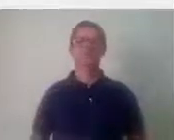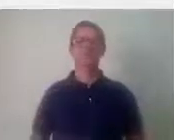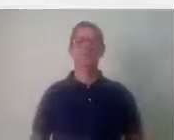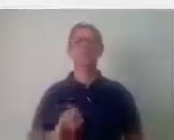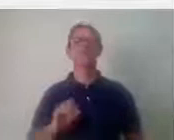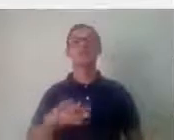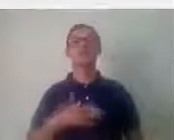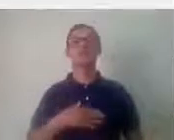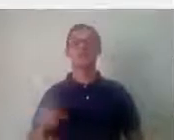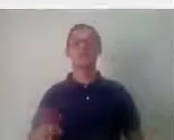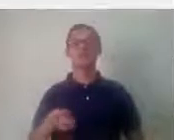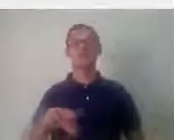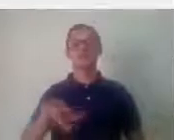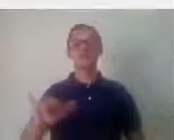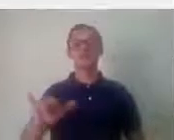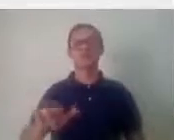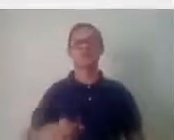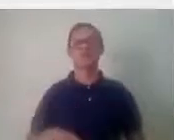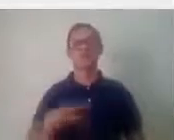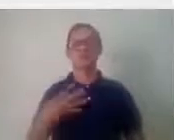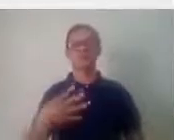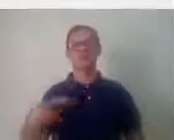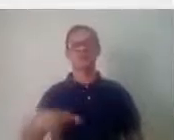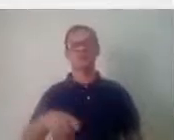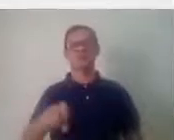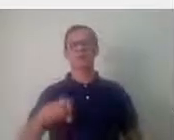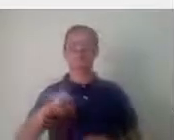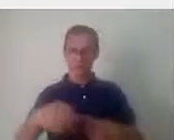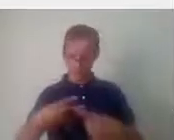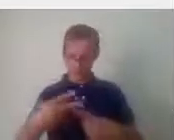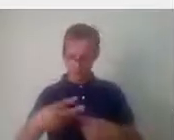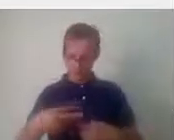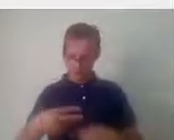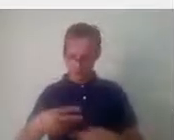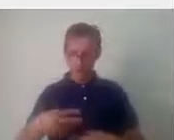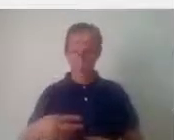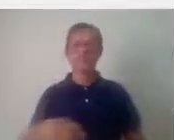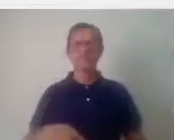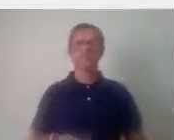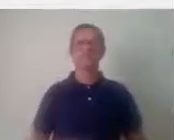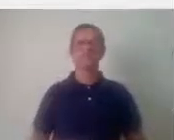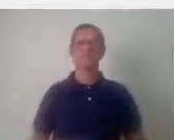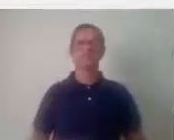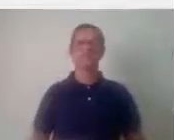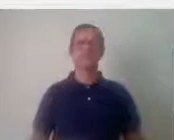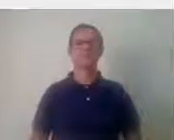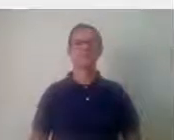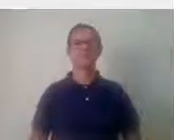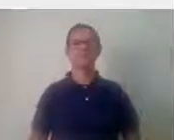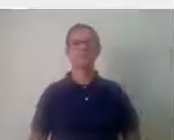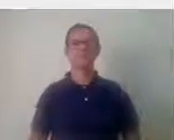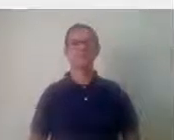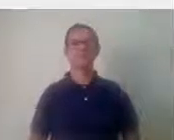Quem que é o meu valor de y? 4 menos x ao quadrado é o quadrado. E aqui,